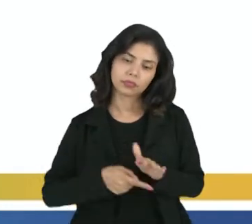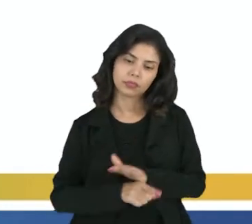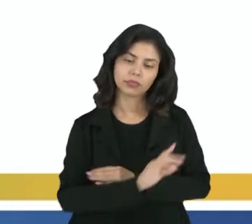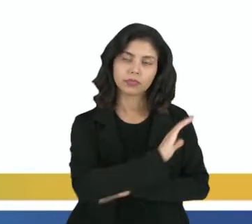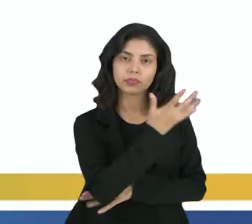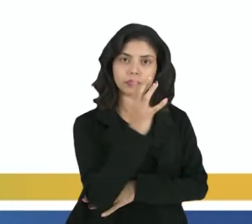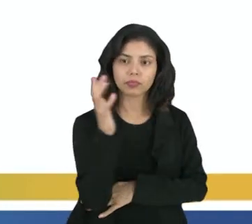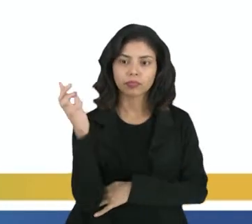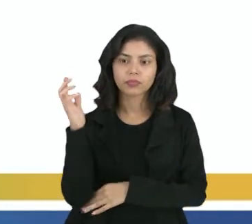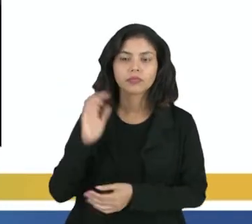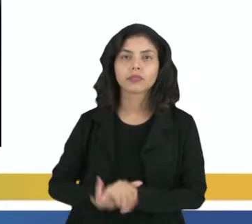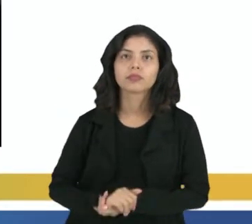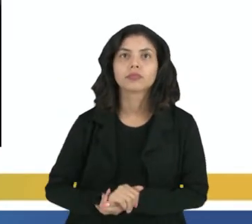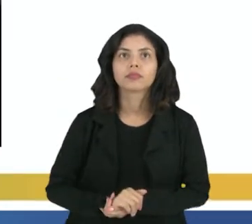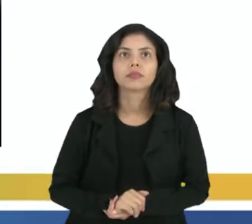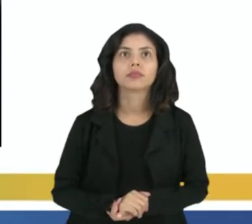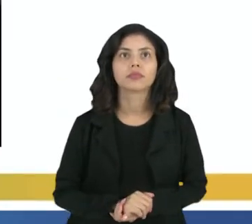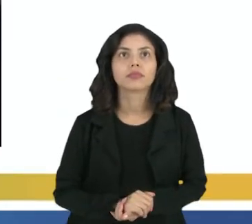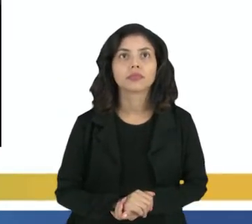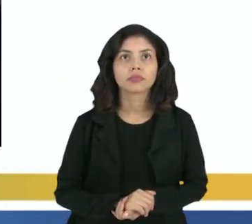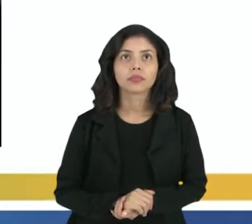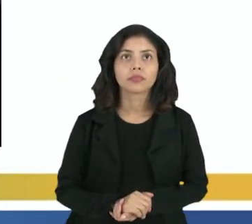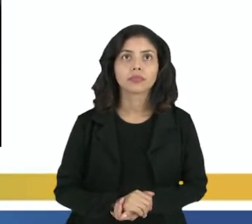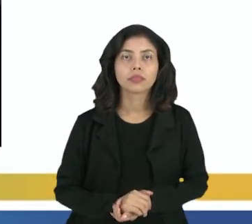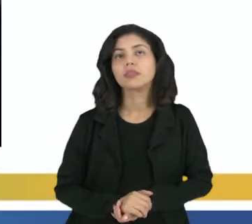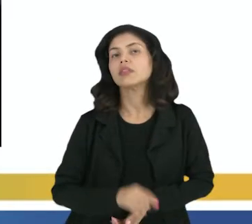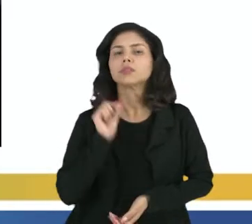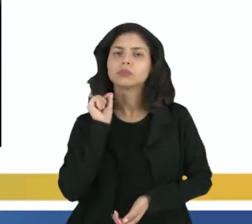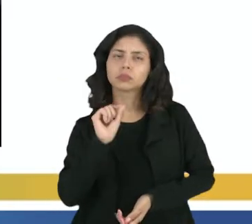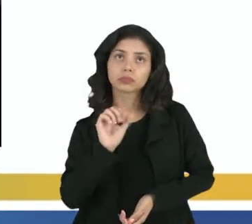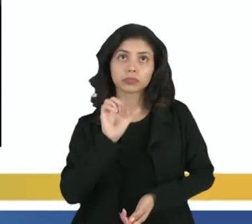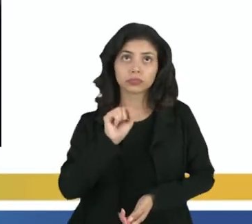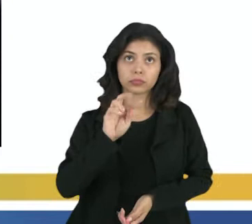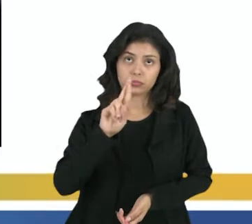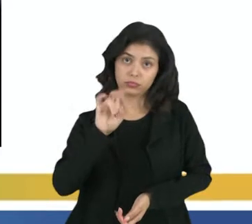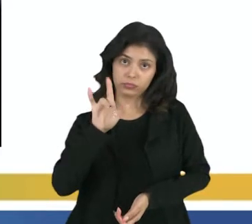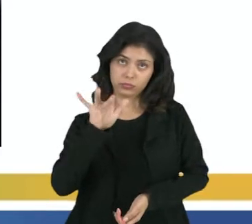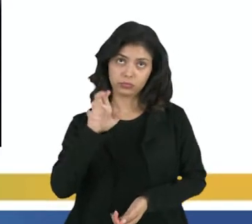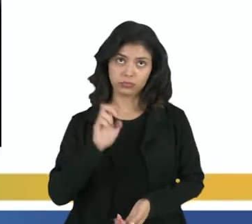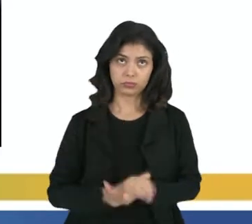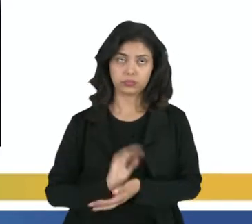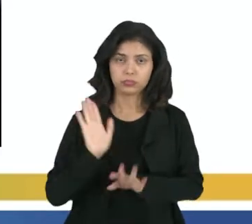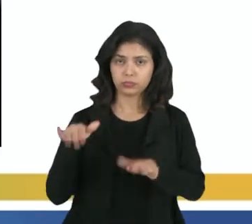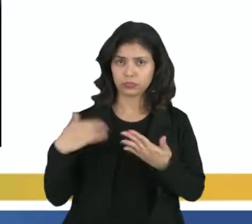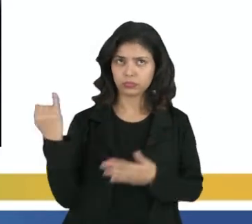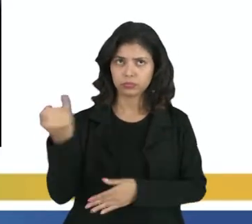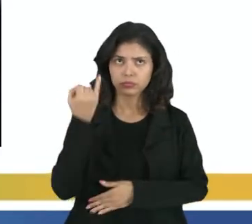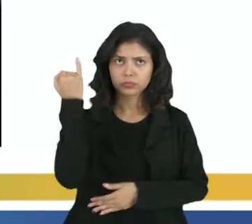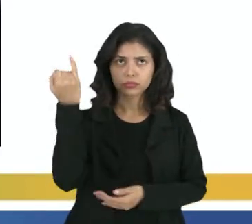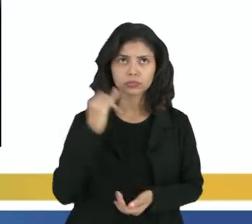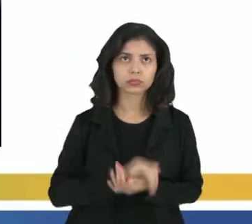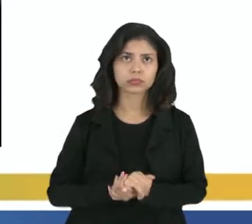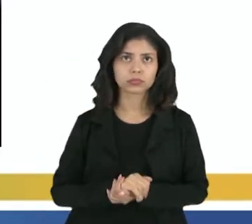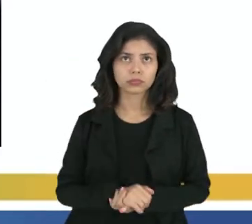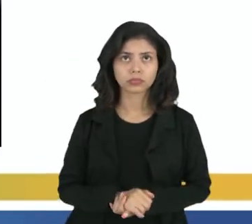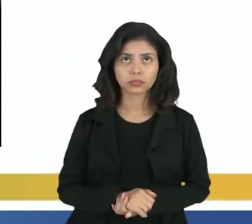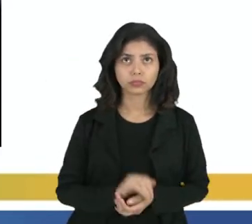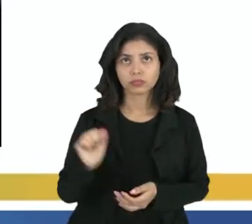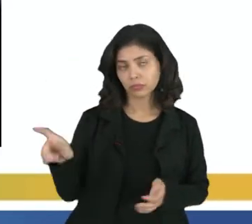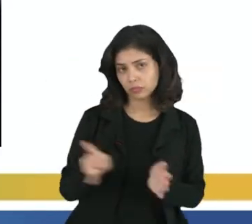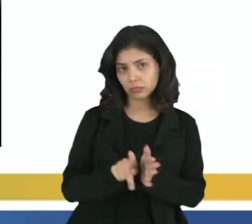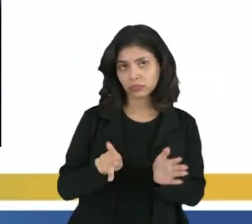meio ambiente, ok? O que é a sustentabilidade? Qual é a importância disso para nós? É